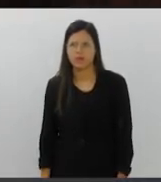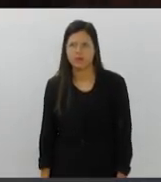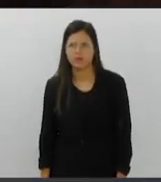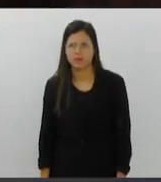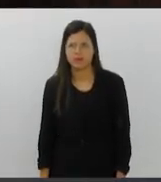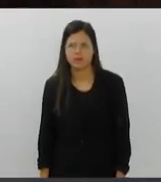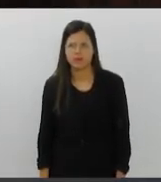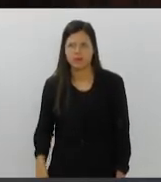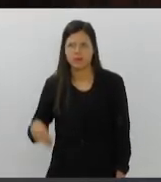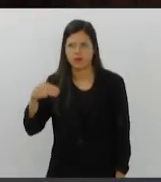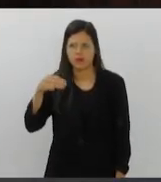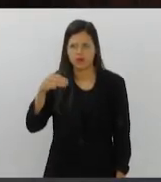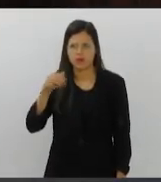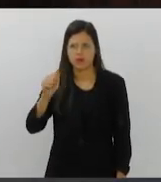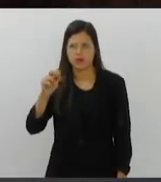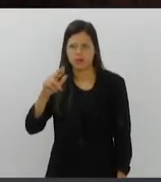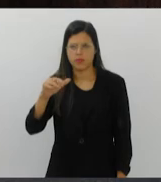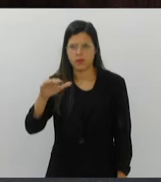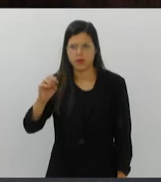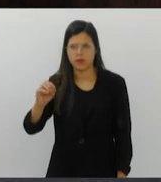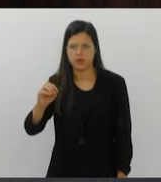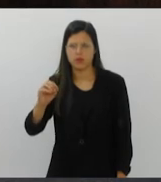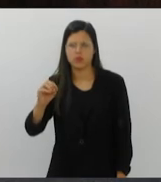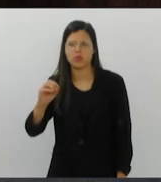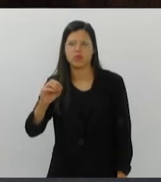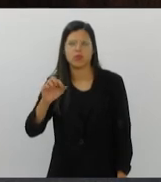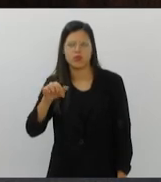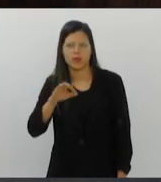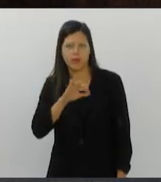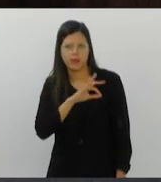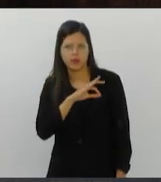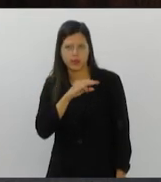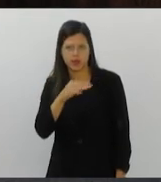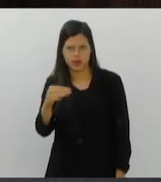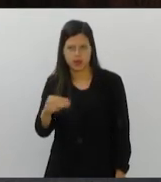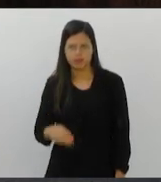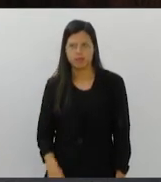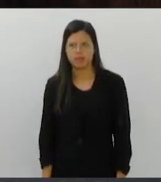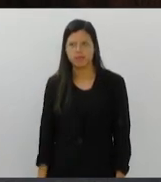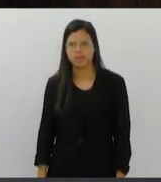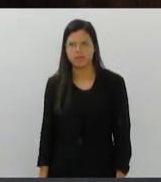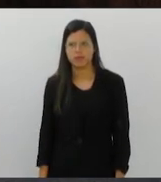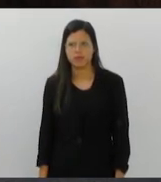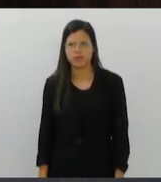E Márcio de Jesus Monteiro, cabo da Polícia Militar.